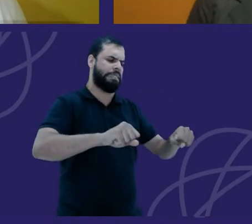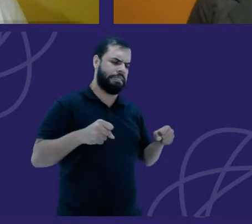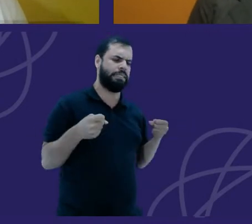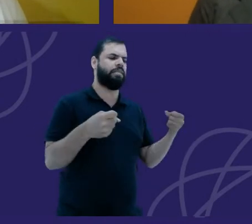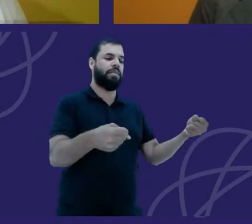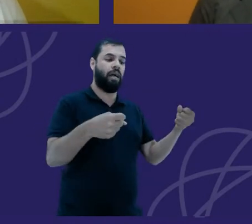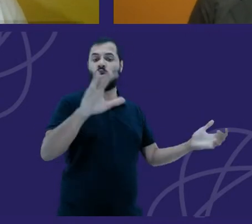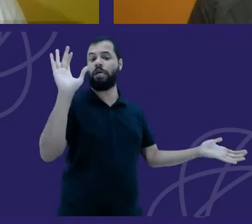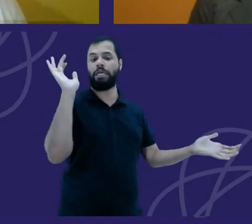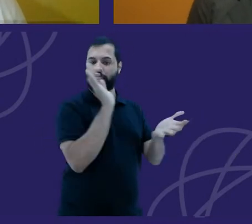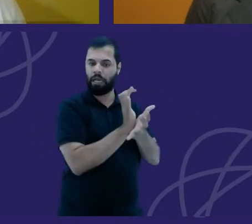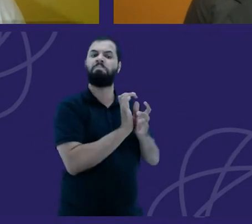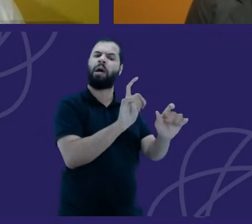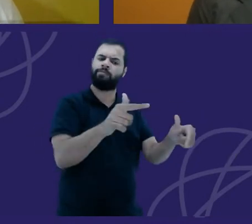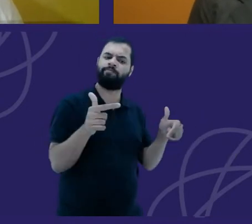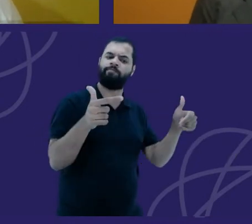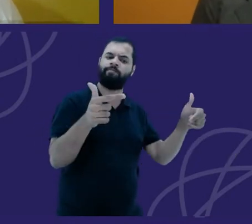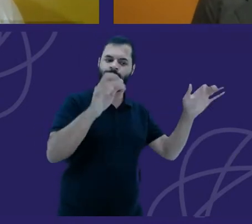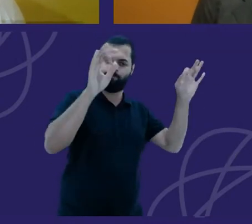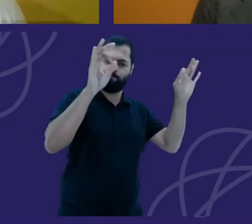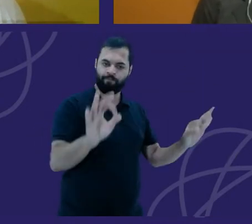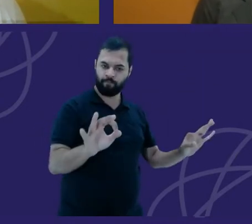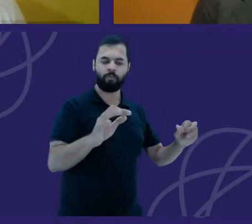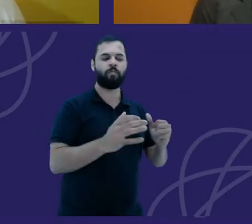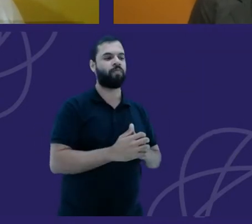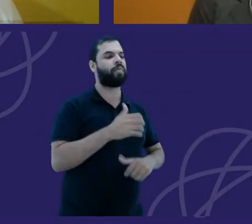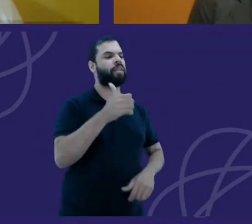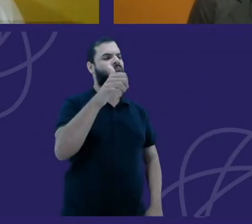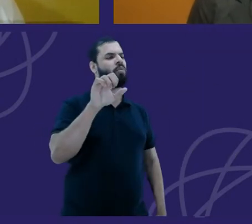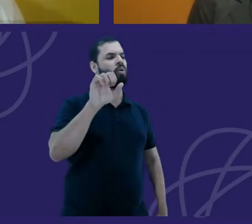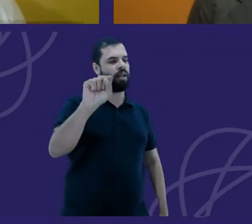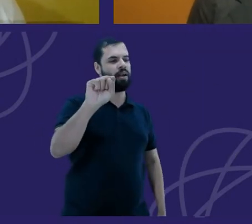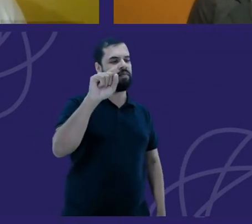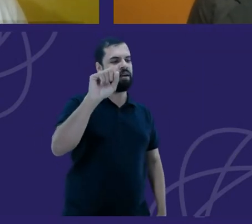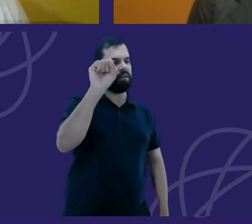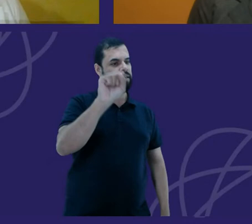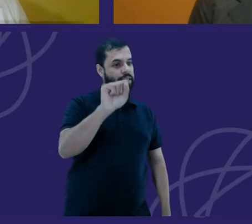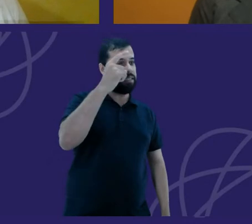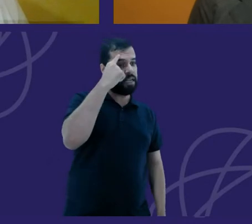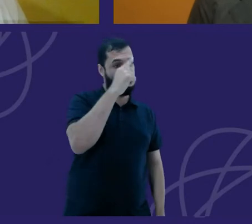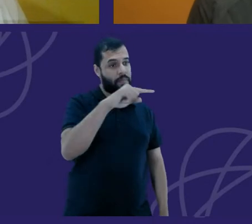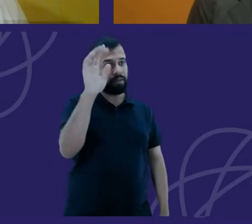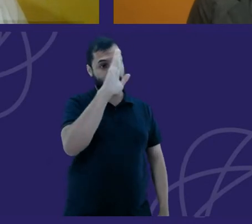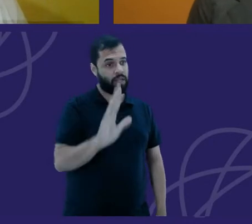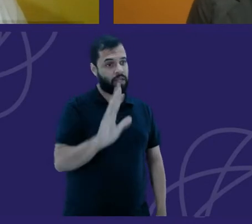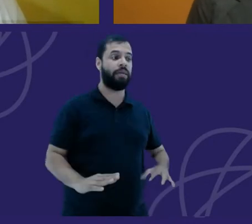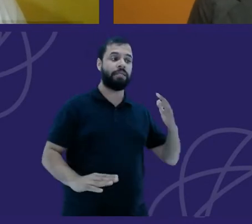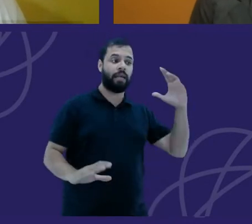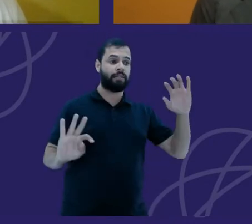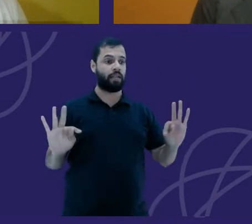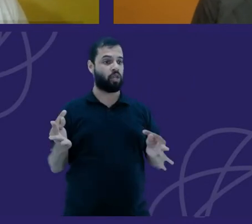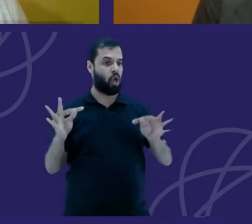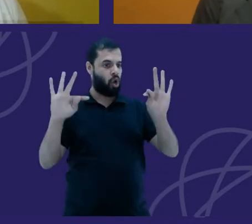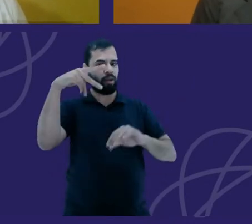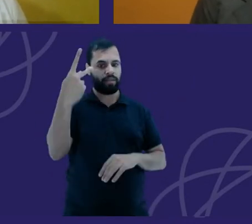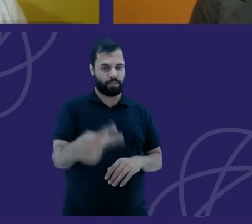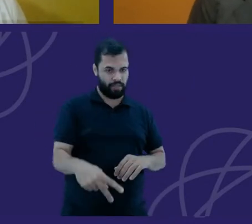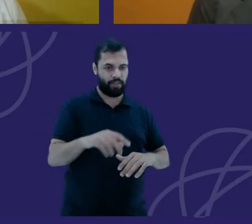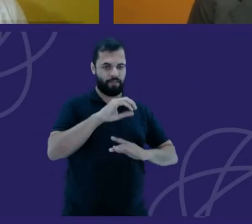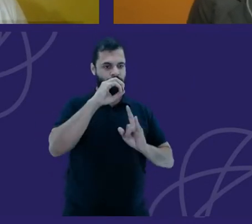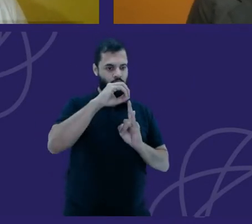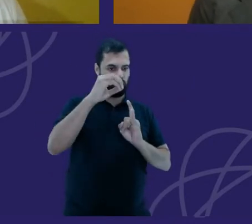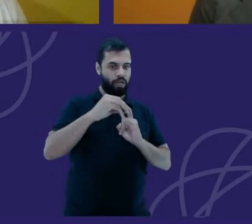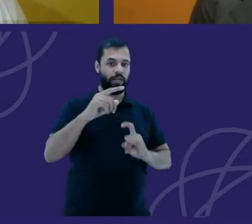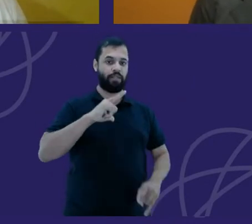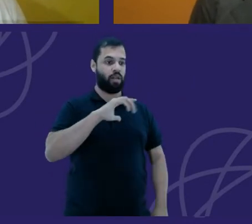muito engajada. A 18ª Semana Nacional de Ciência e Tecnologia na Fiocruz conta com a coordenação geral